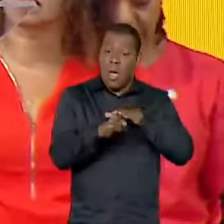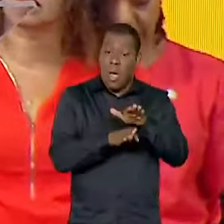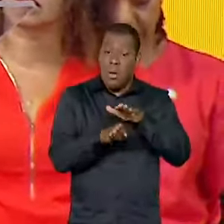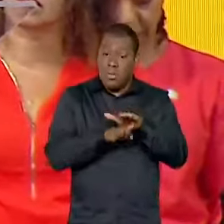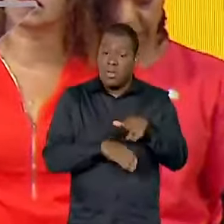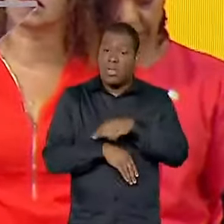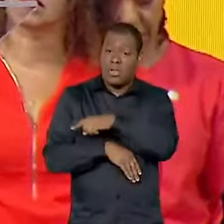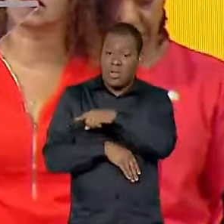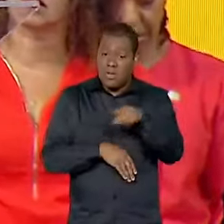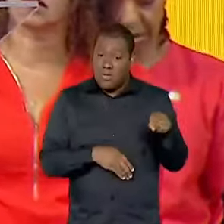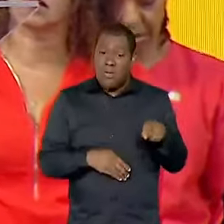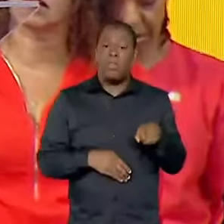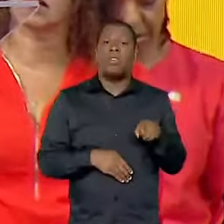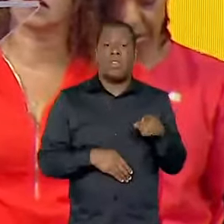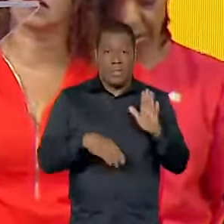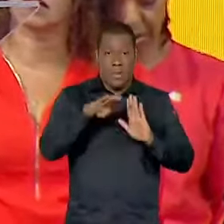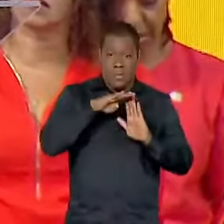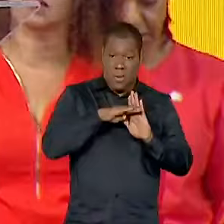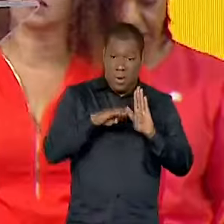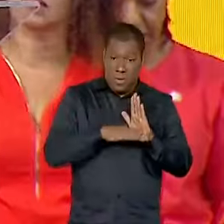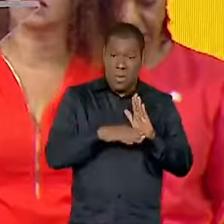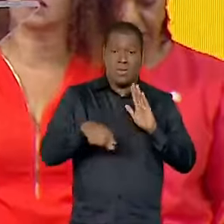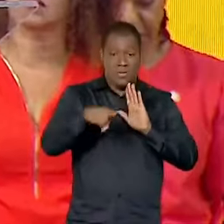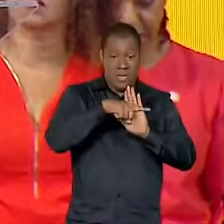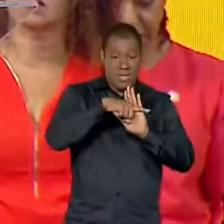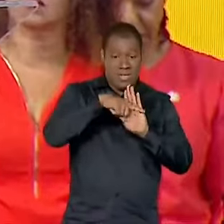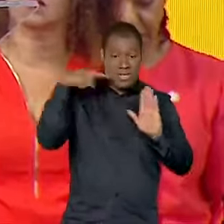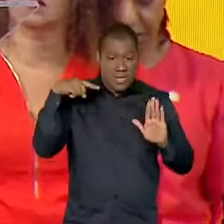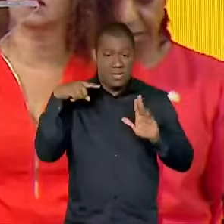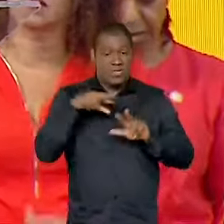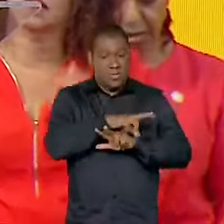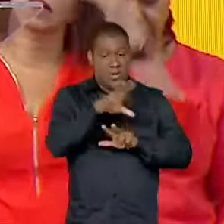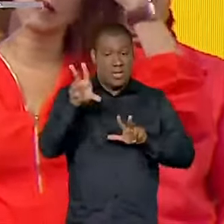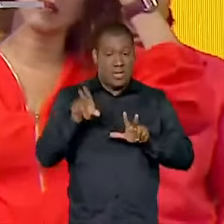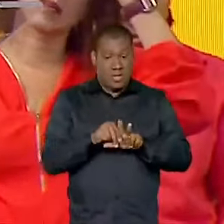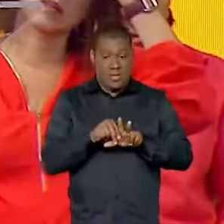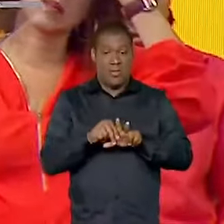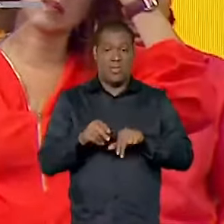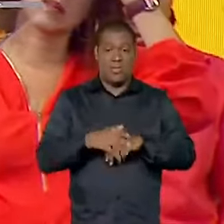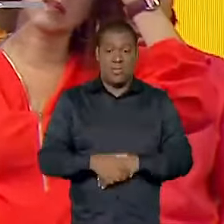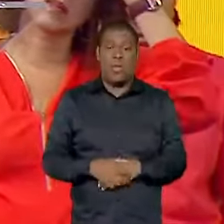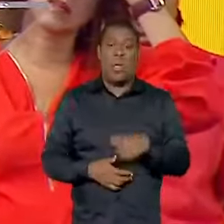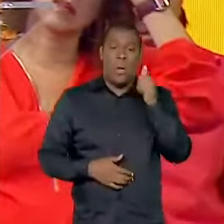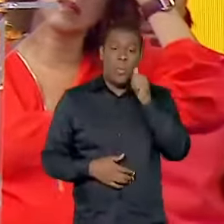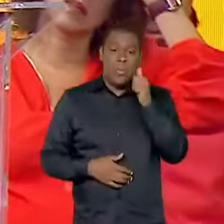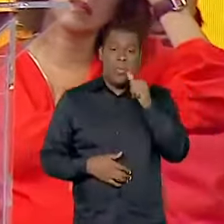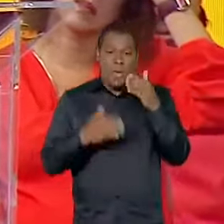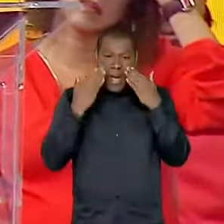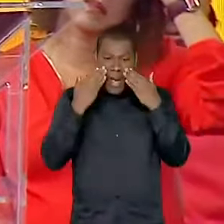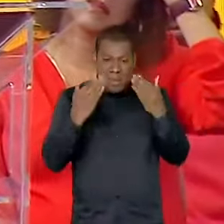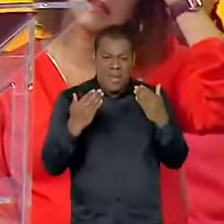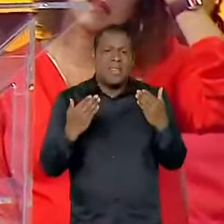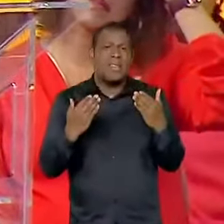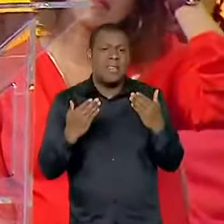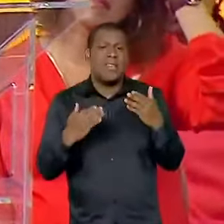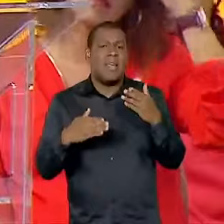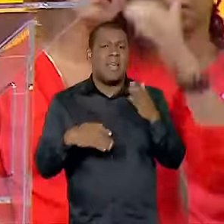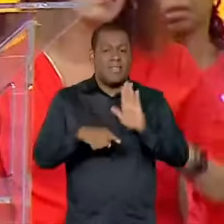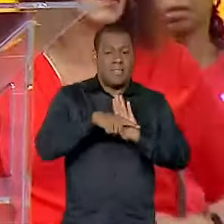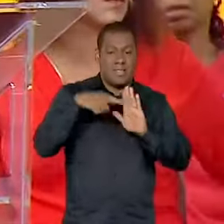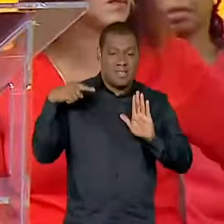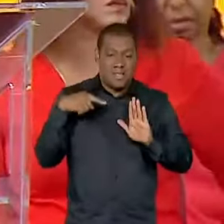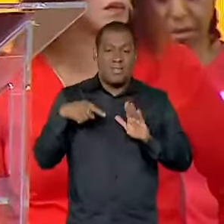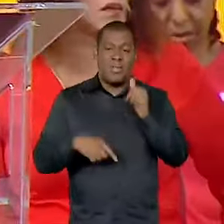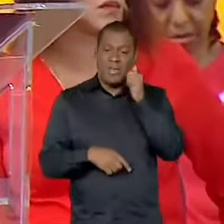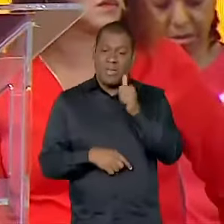programa. Na conversa com a apresentadora do Sem Censura, nossa querida